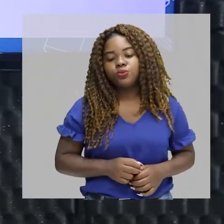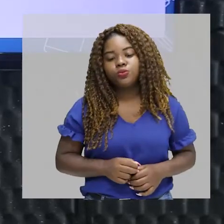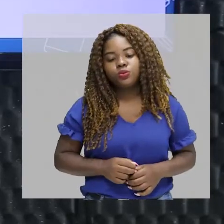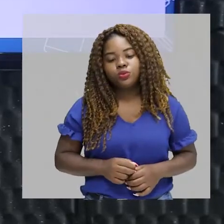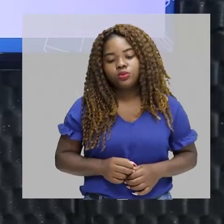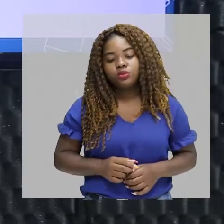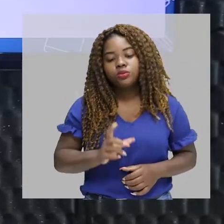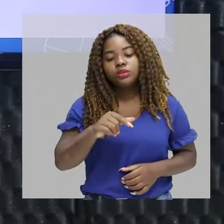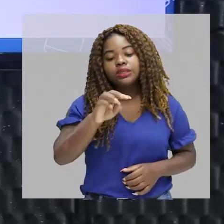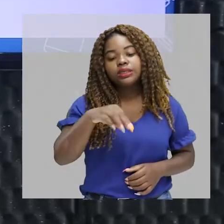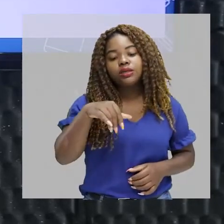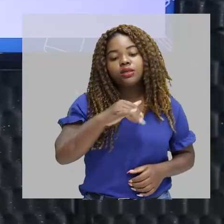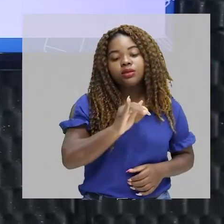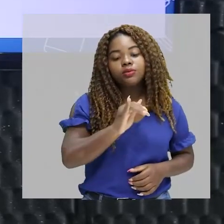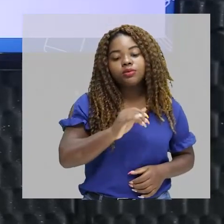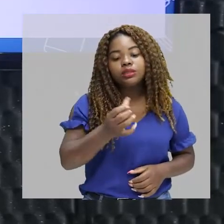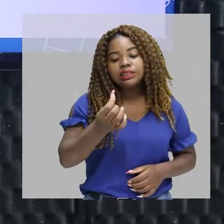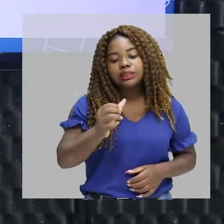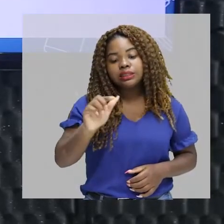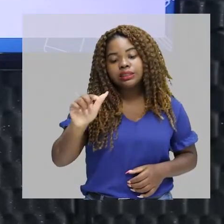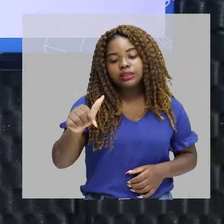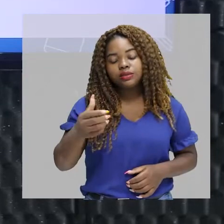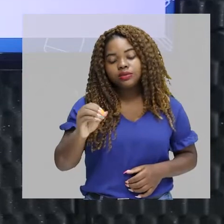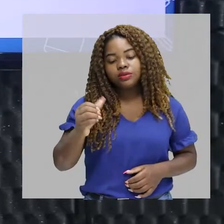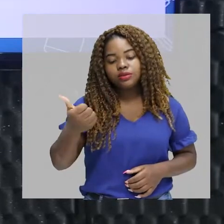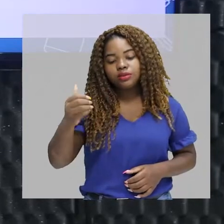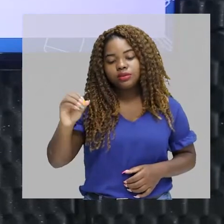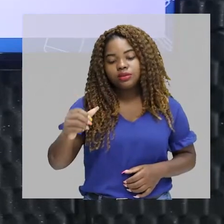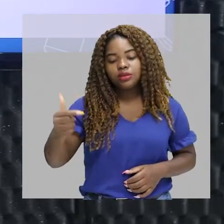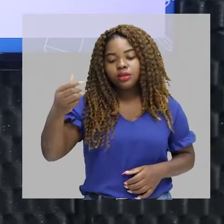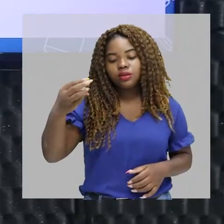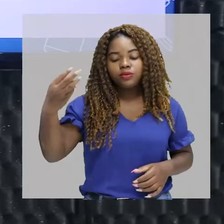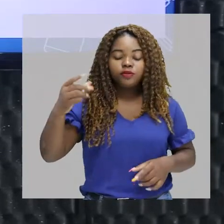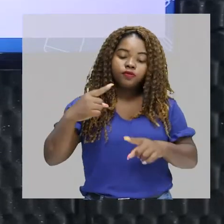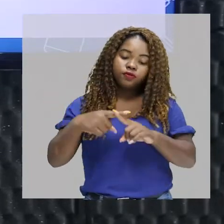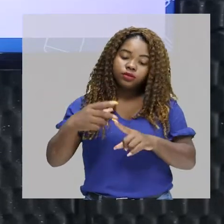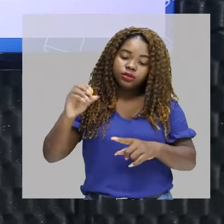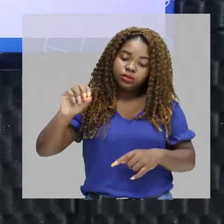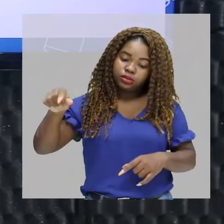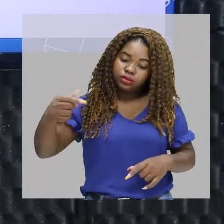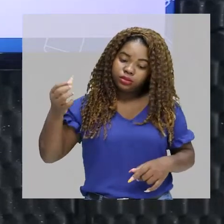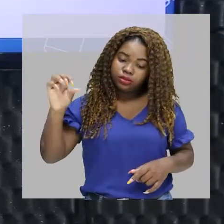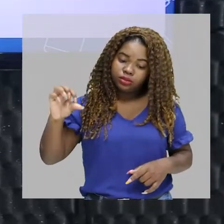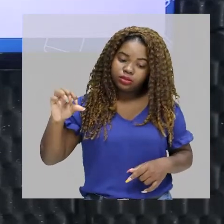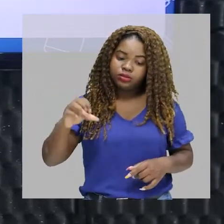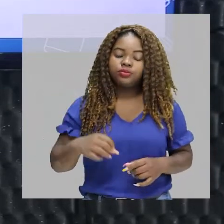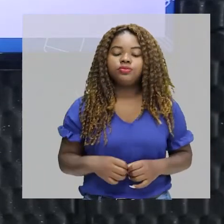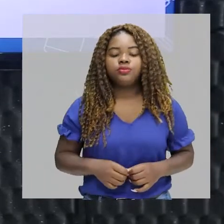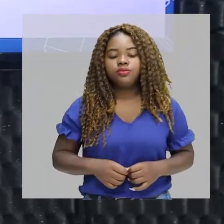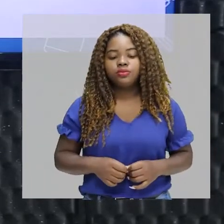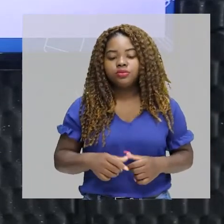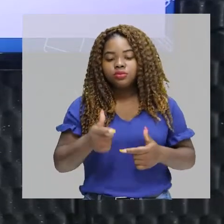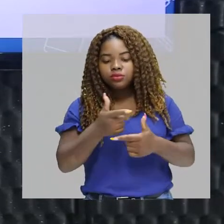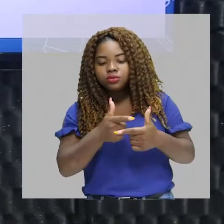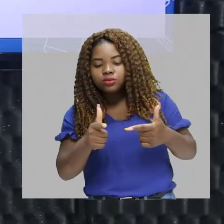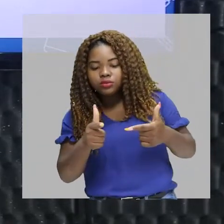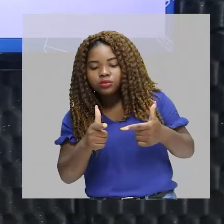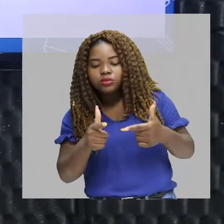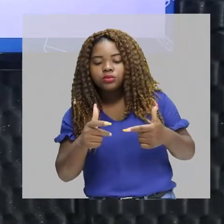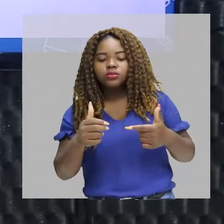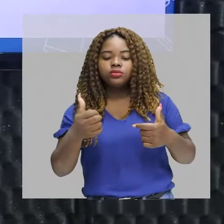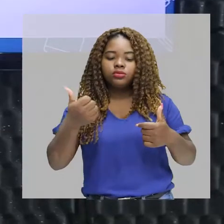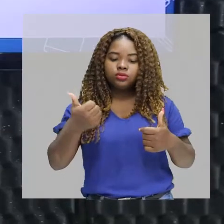Então, quem vai ser Y? 6 vezes 10 elevado a 23, vezes 0,9, dividido por